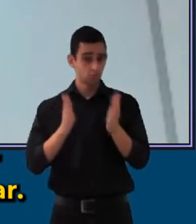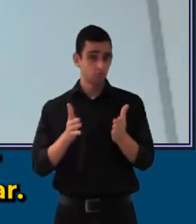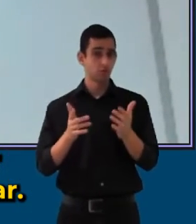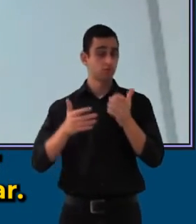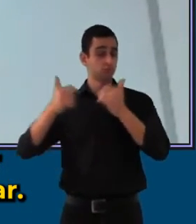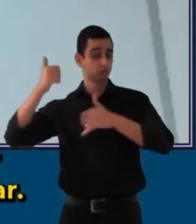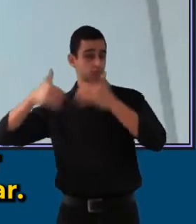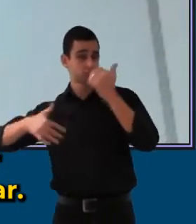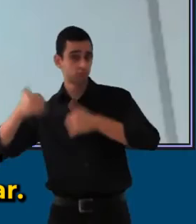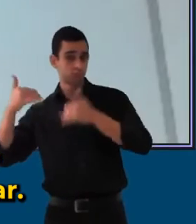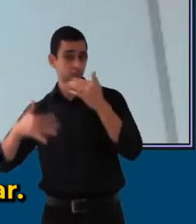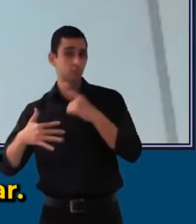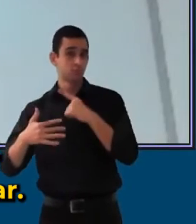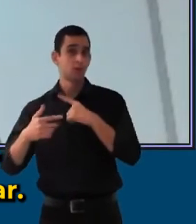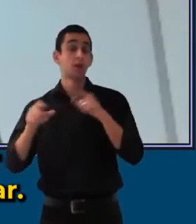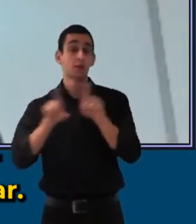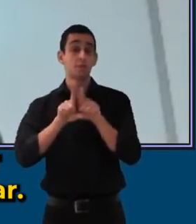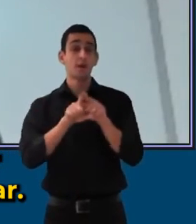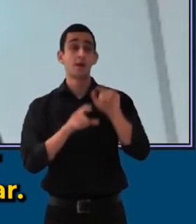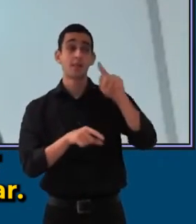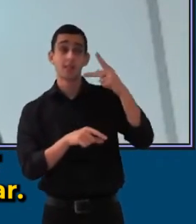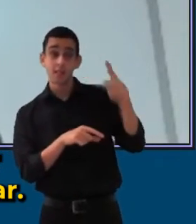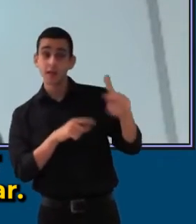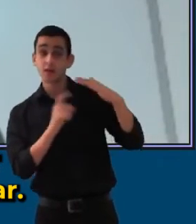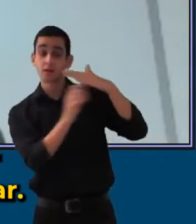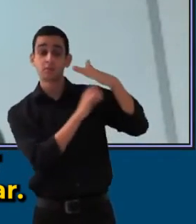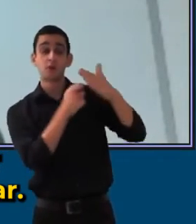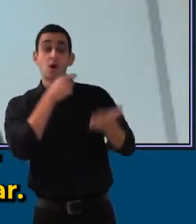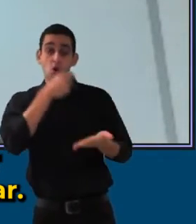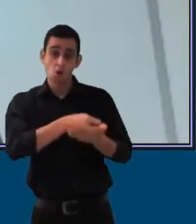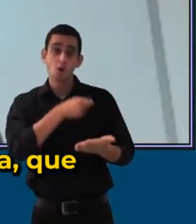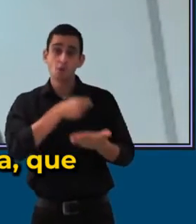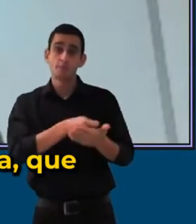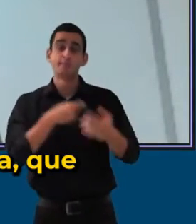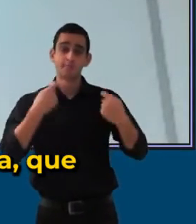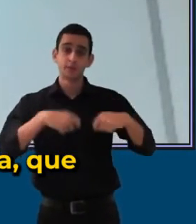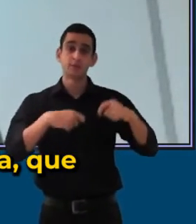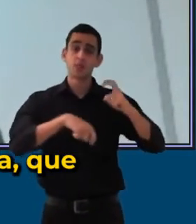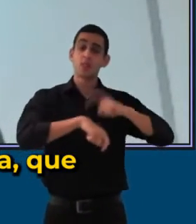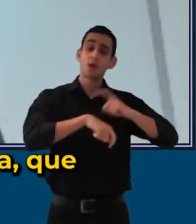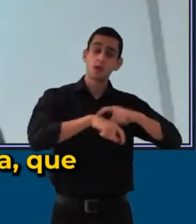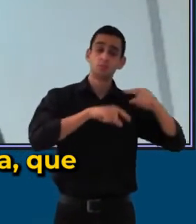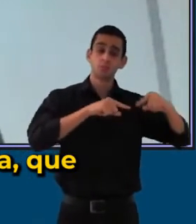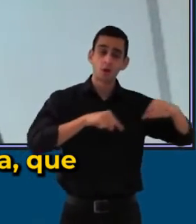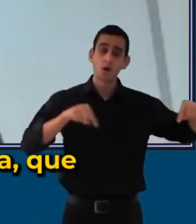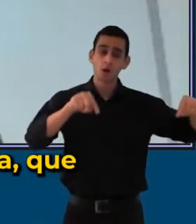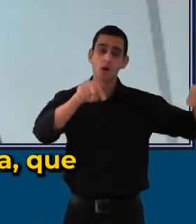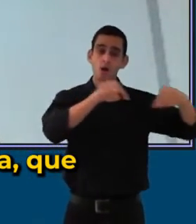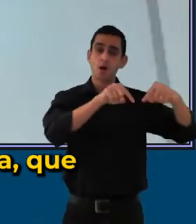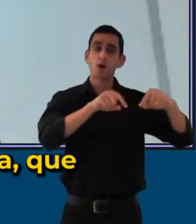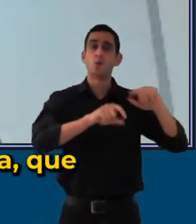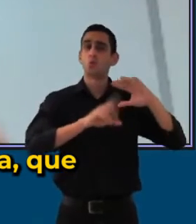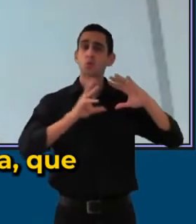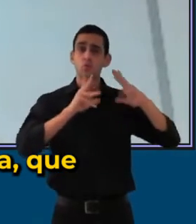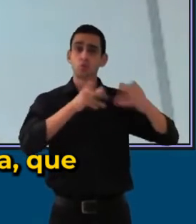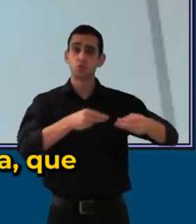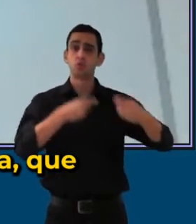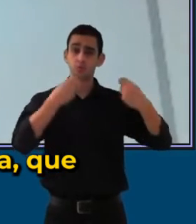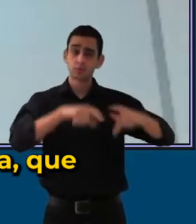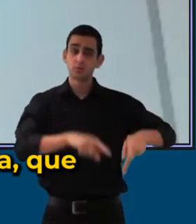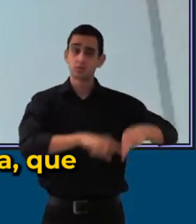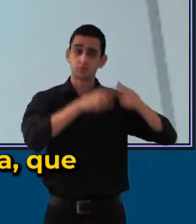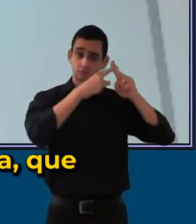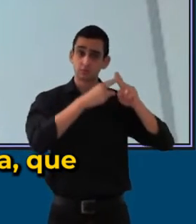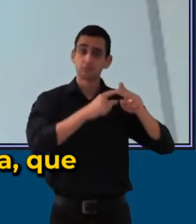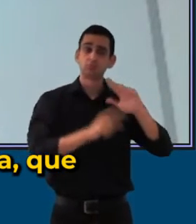a obrigação de recuperar só perante aquilo que foi de fato explorado. Por outro, essas informações elas foram expostas